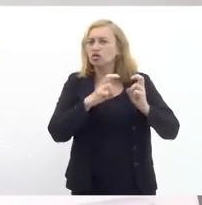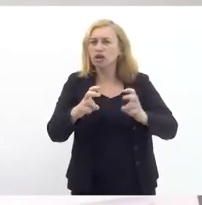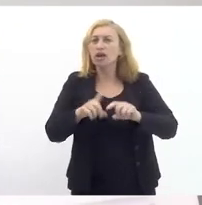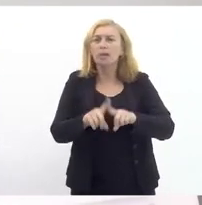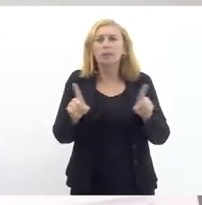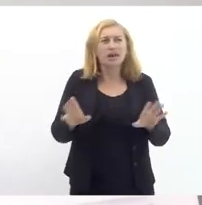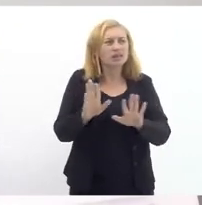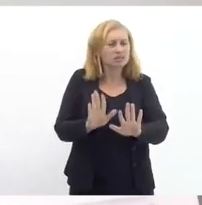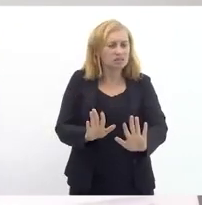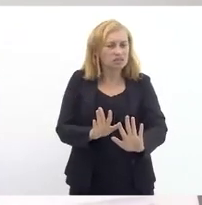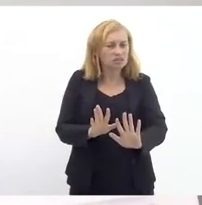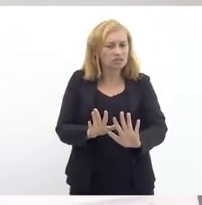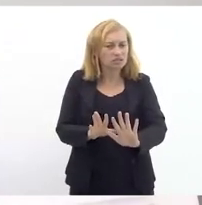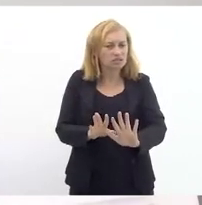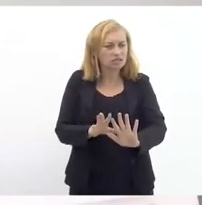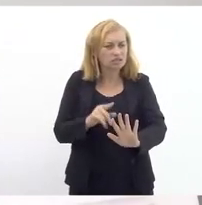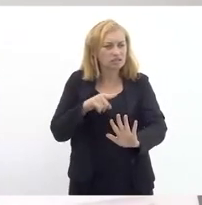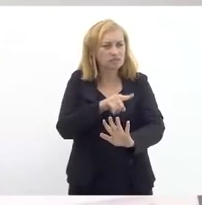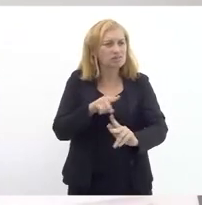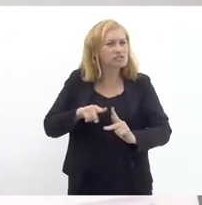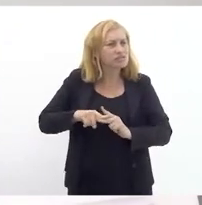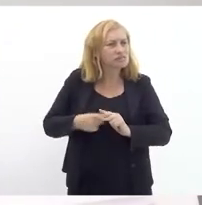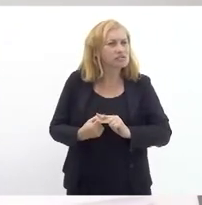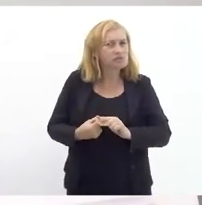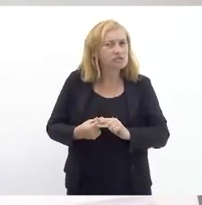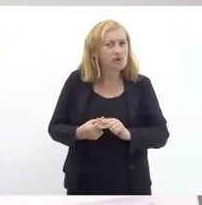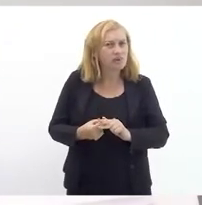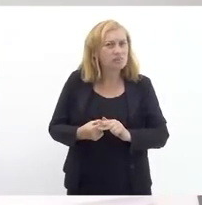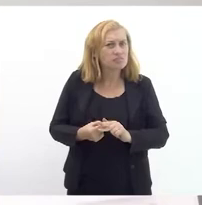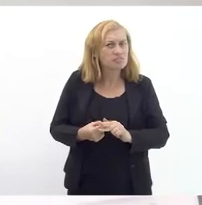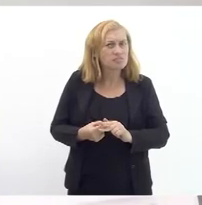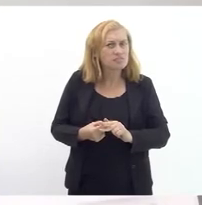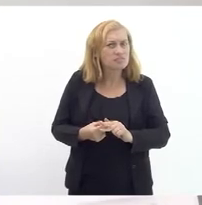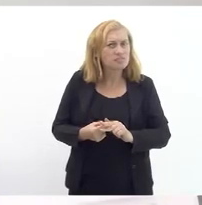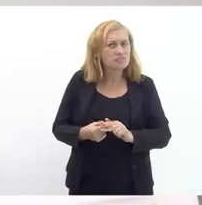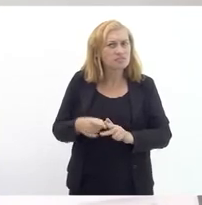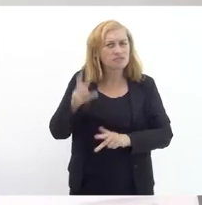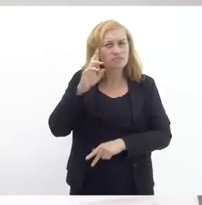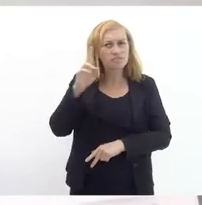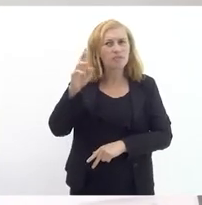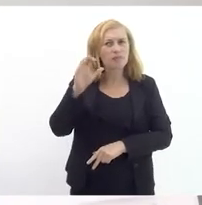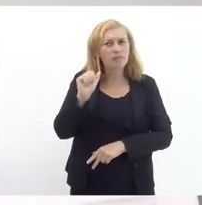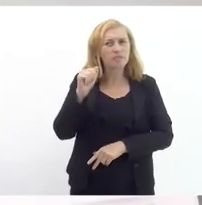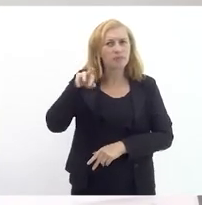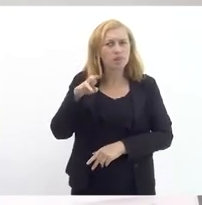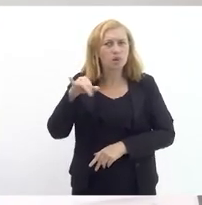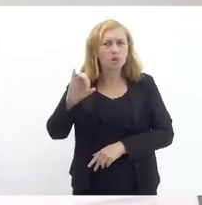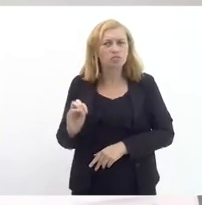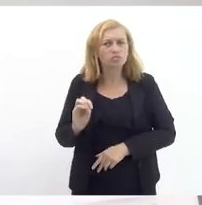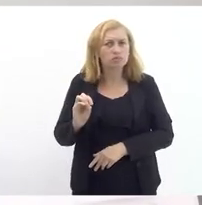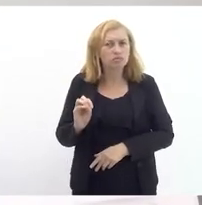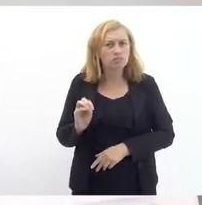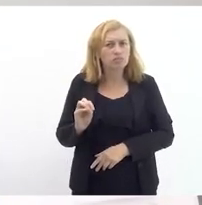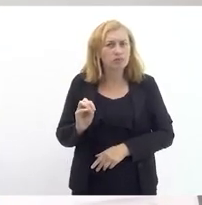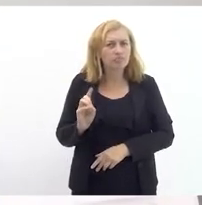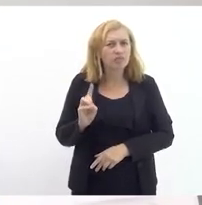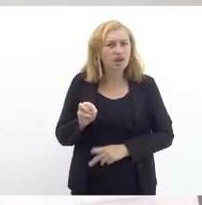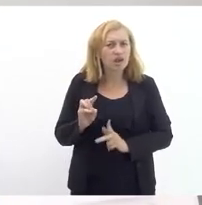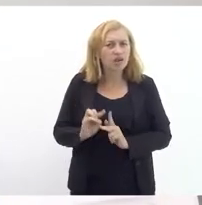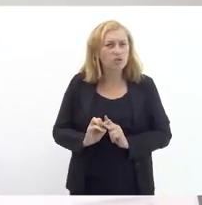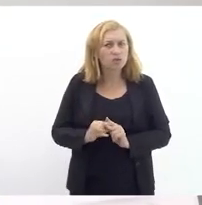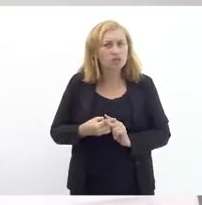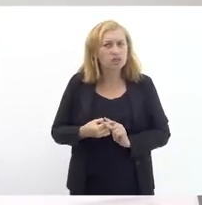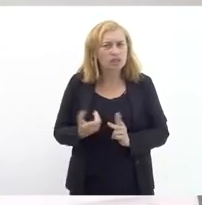que esse ajustamento, senhor Antônio, ele é um